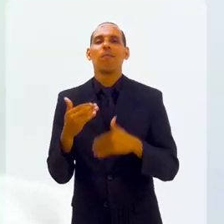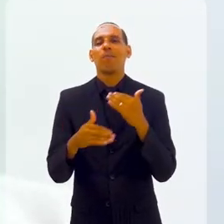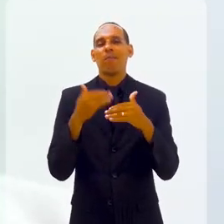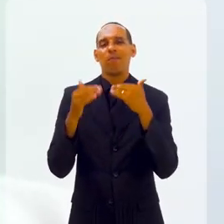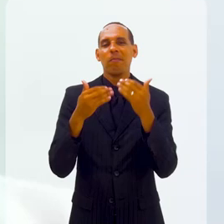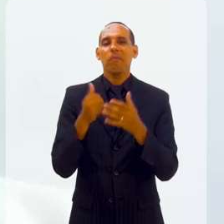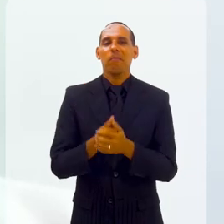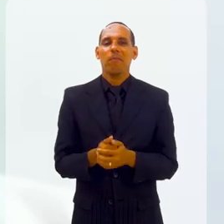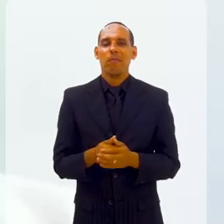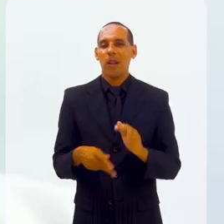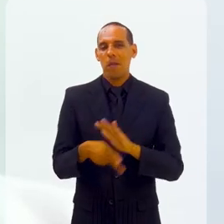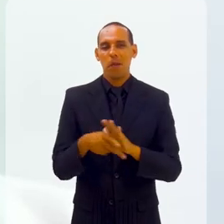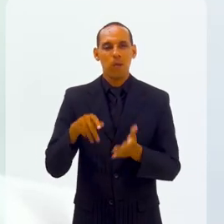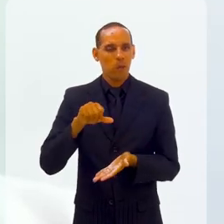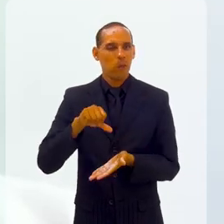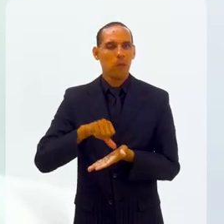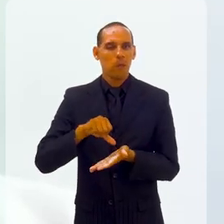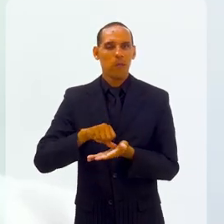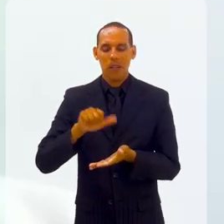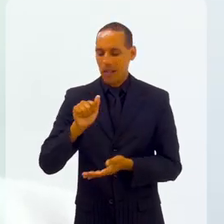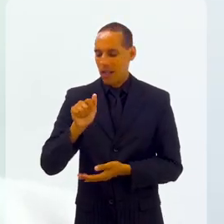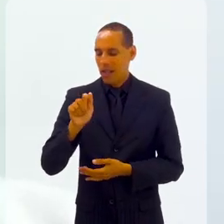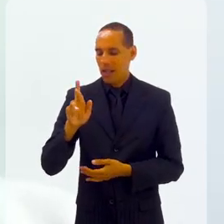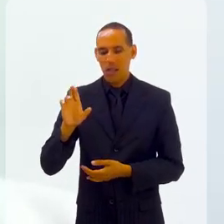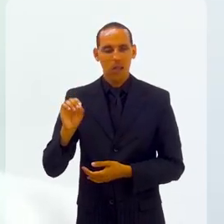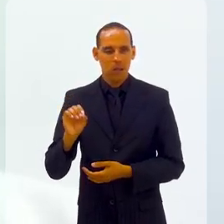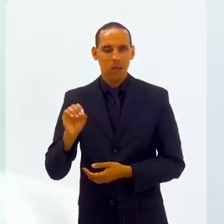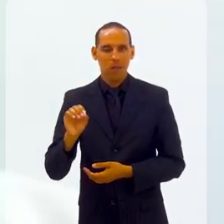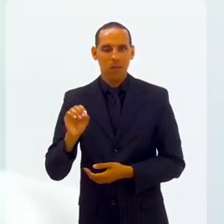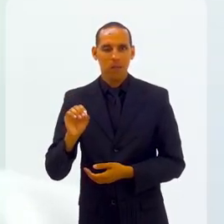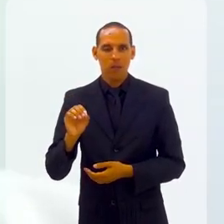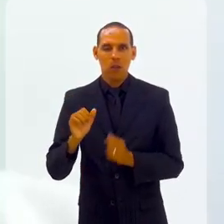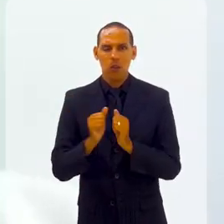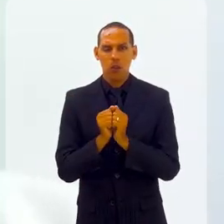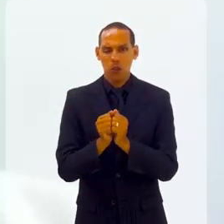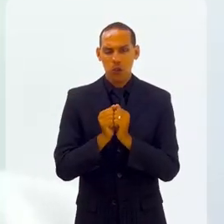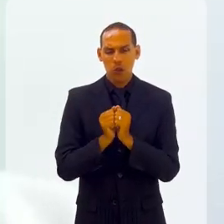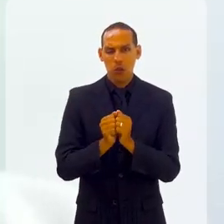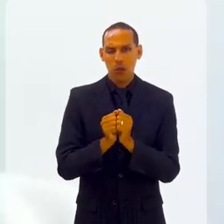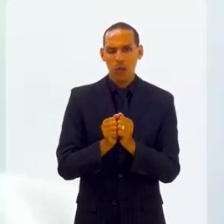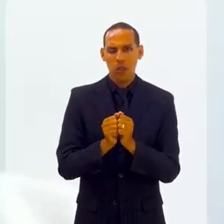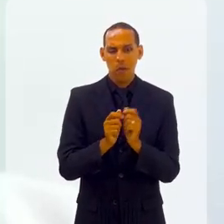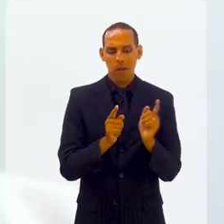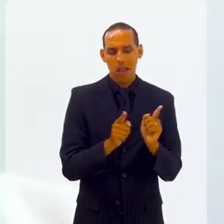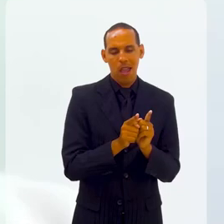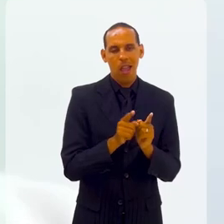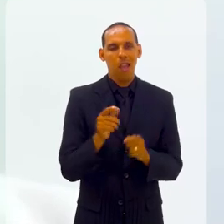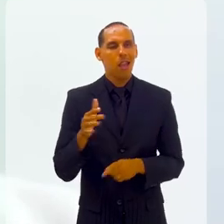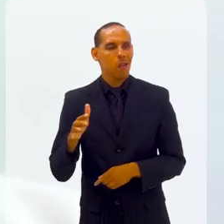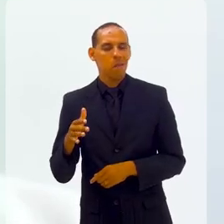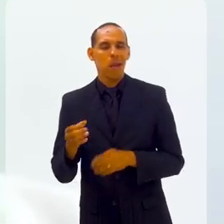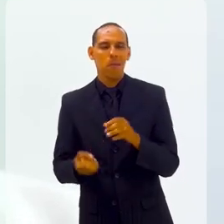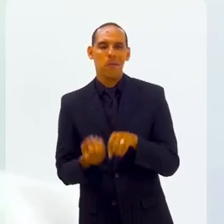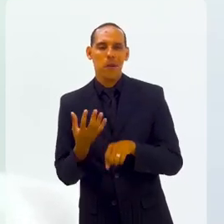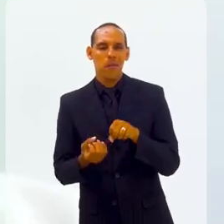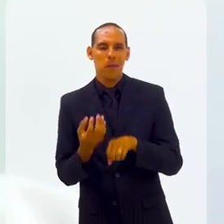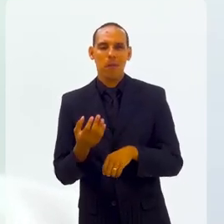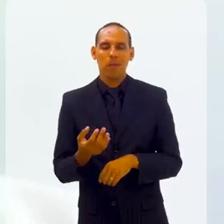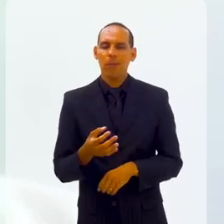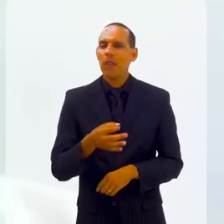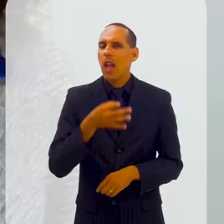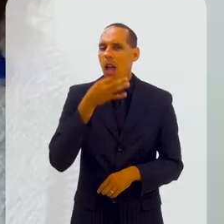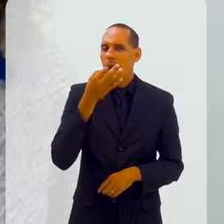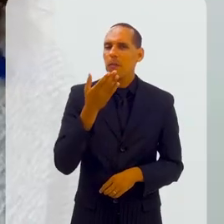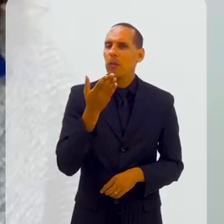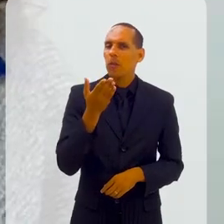o desenvolvimento do setor do Agro né junto a esses pequenos e médios produtores principalmente